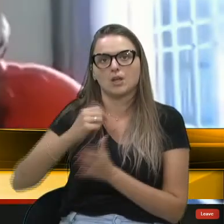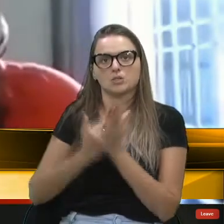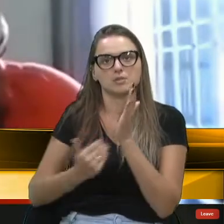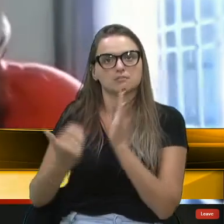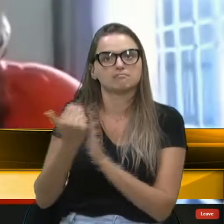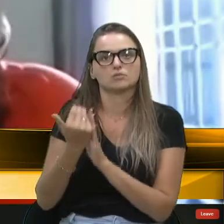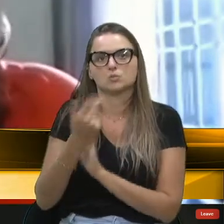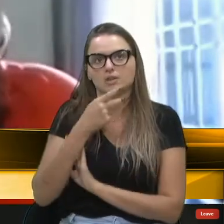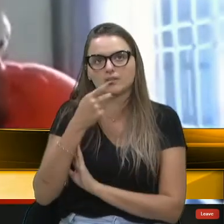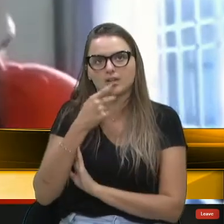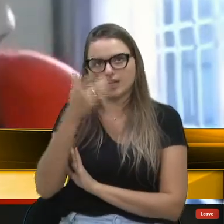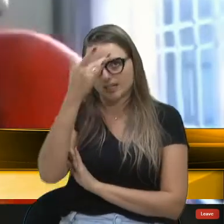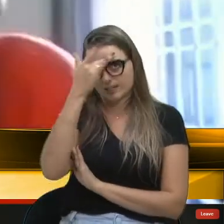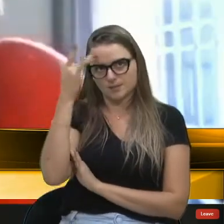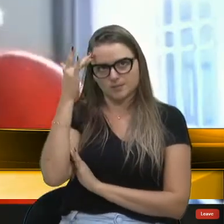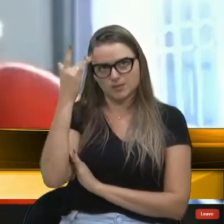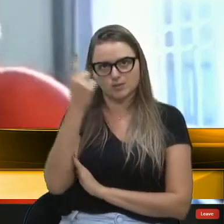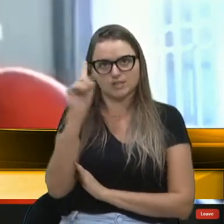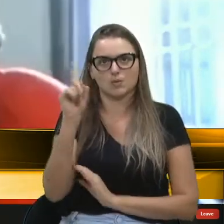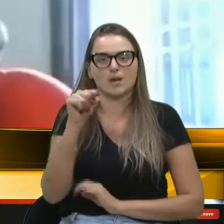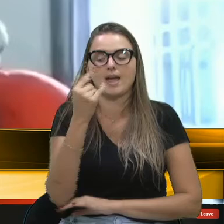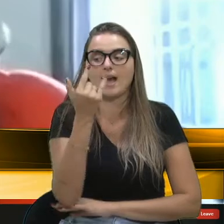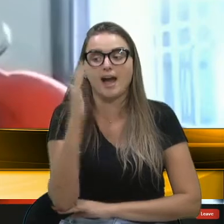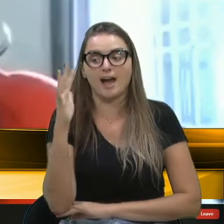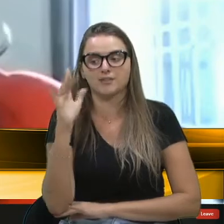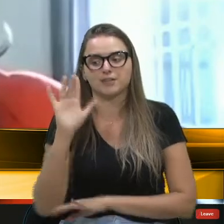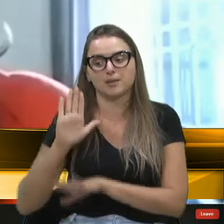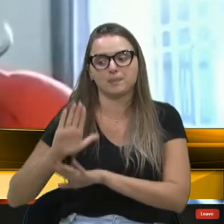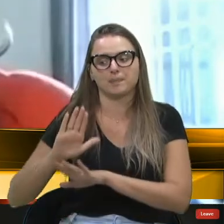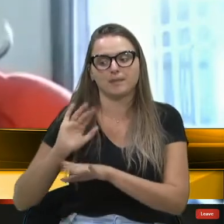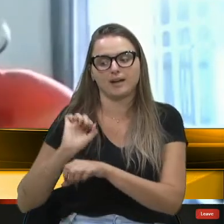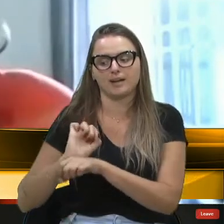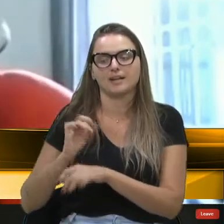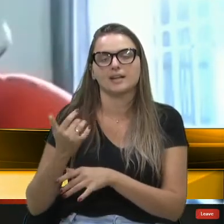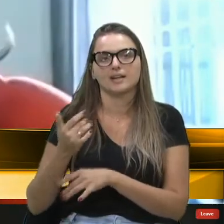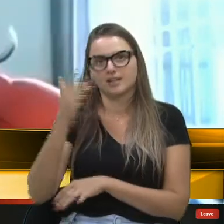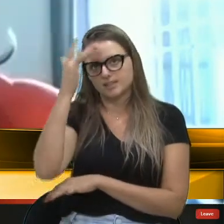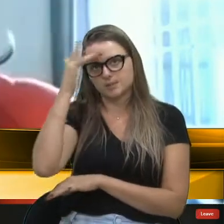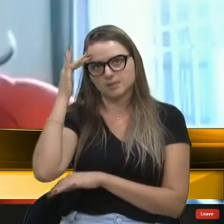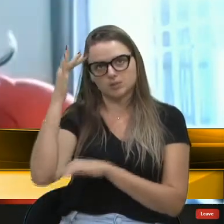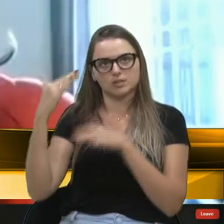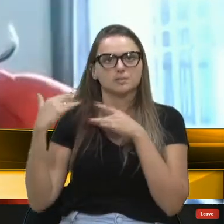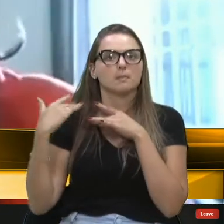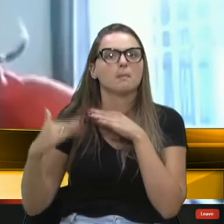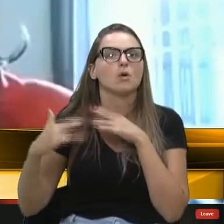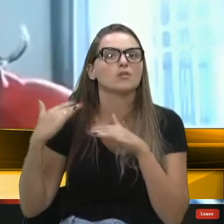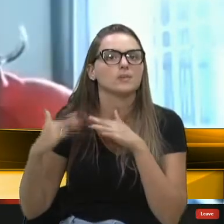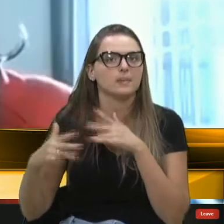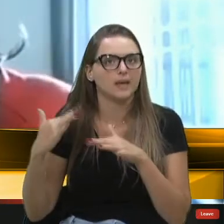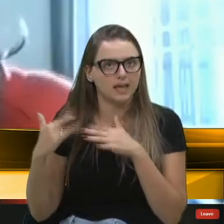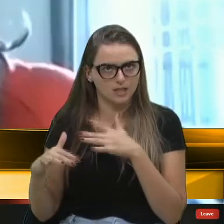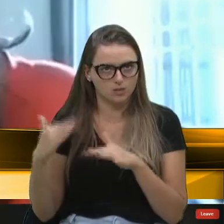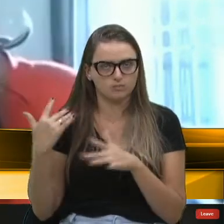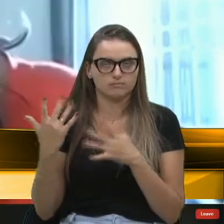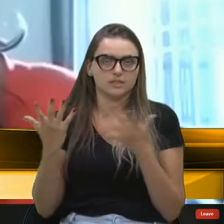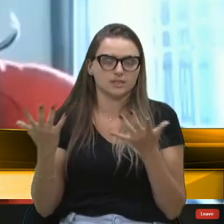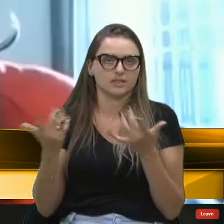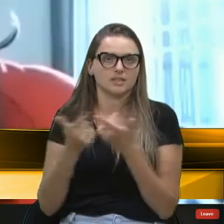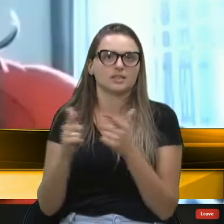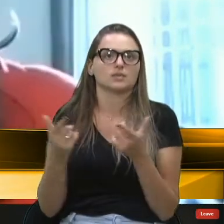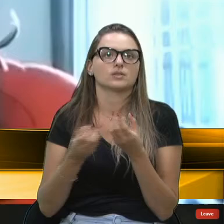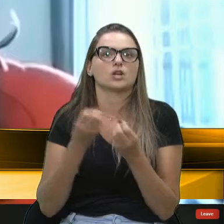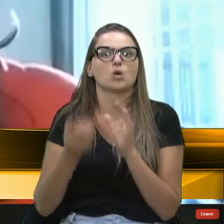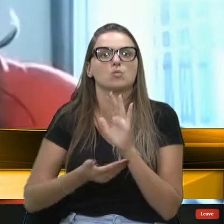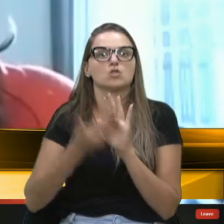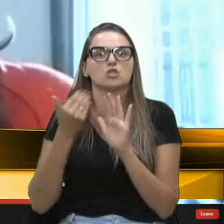As pessoas, elas não são árvores que ficam estáticas, né? Elas também se movem, né? Elas vão para outros lugares e ninguém pode tirar o direito